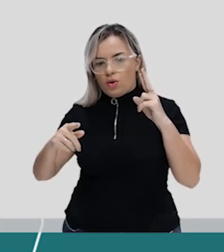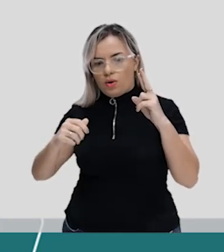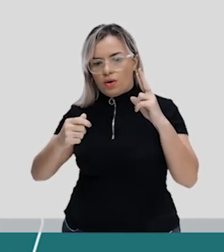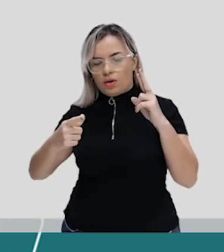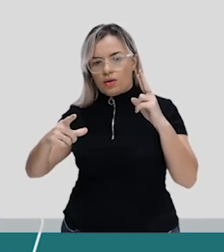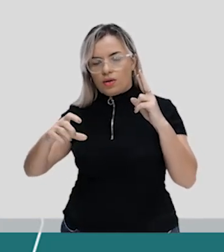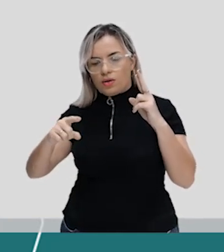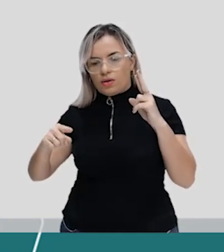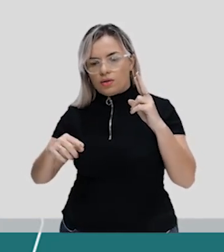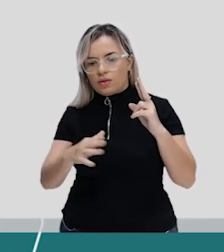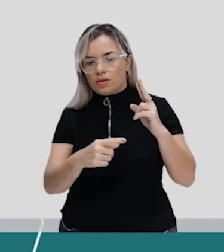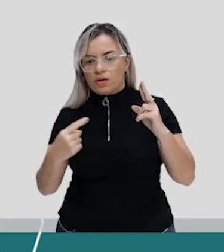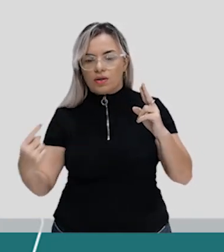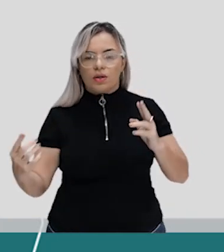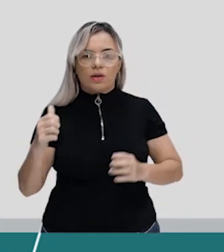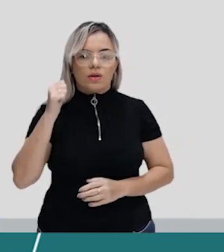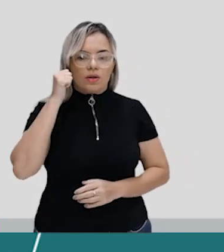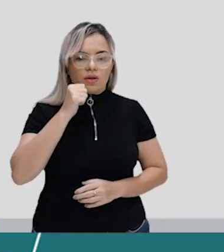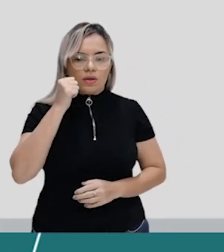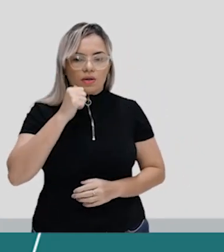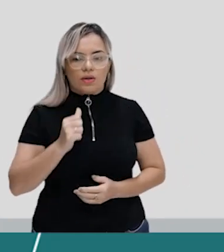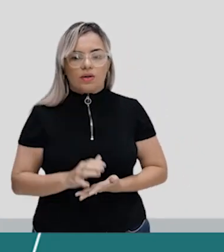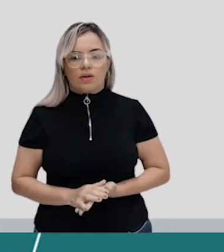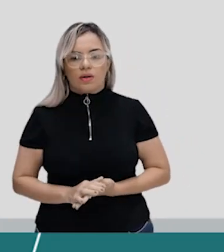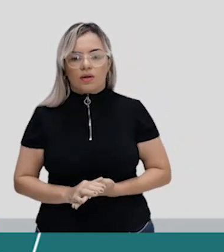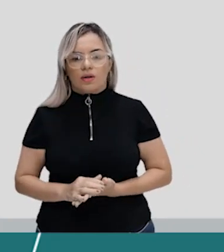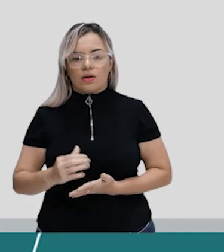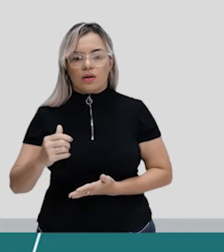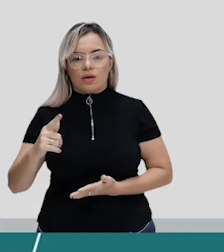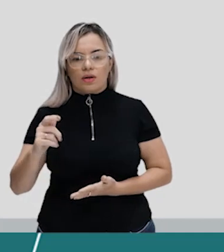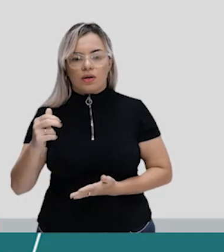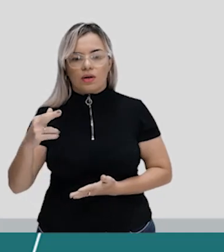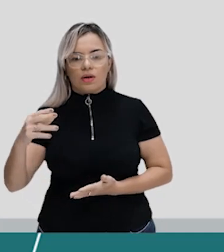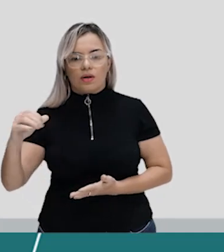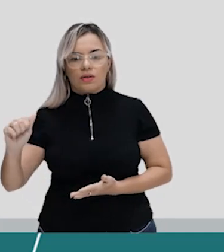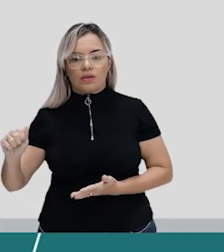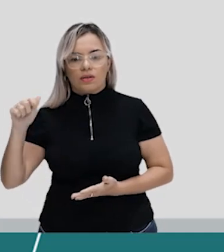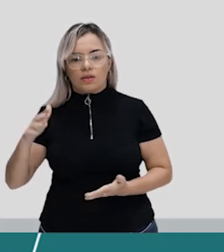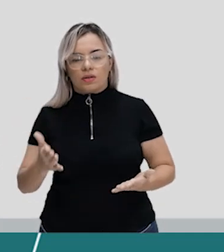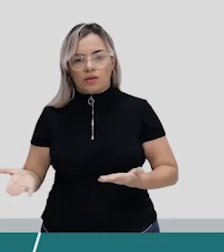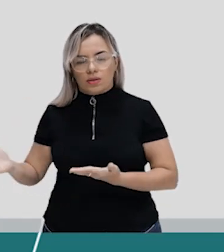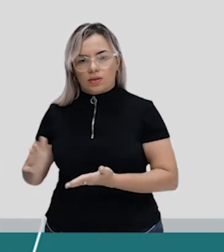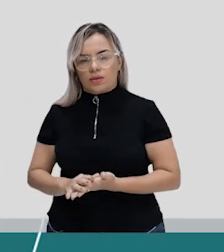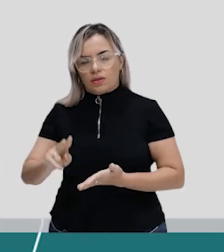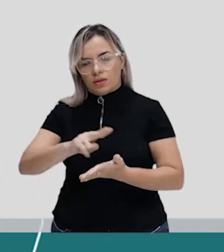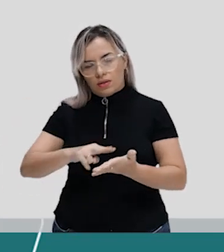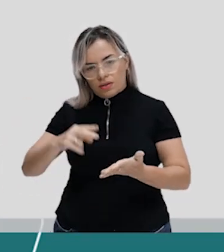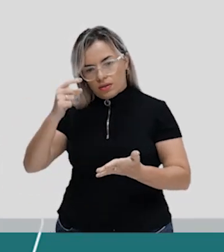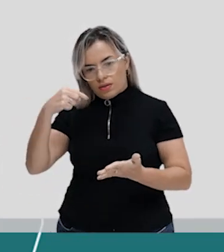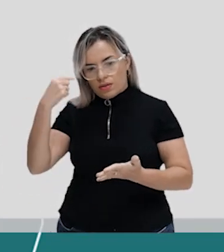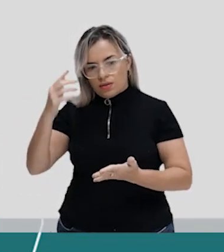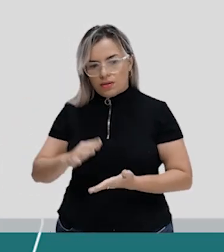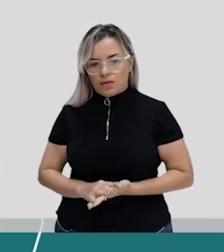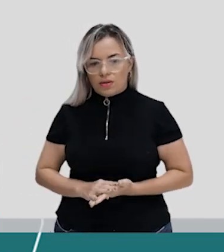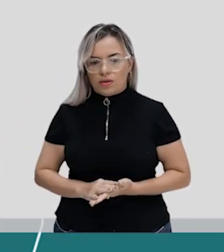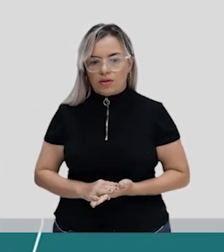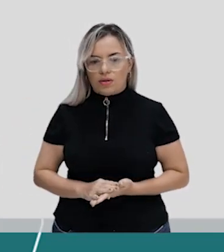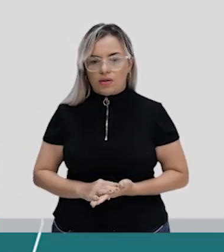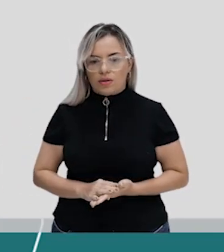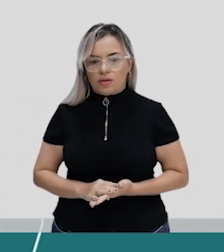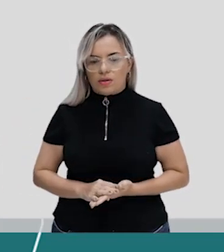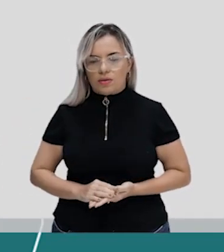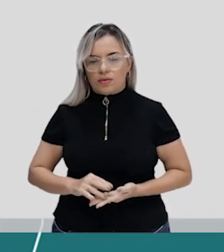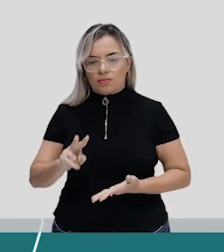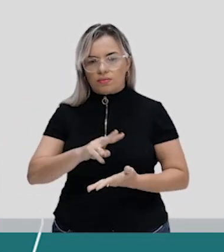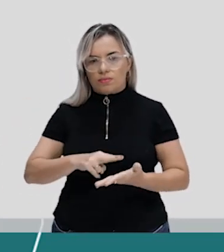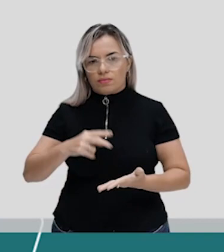Gonçalves, buenos dias, me llamo Juan González. Buenos días. Como usted